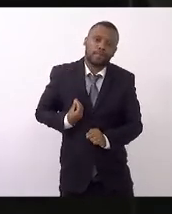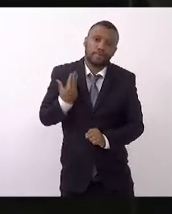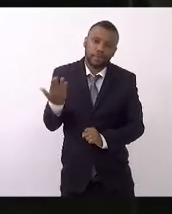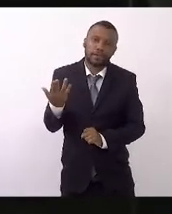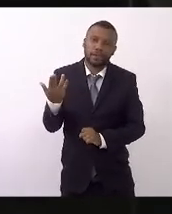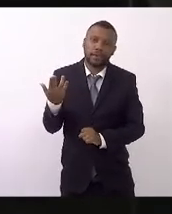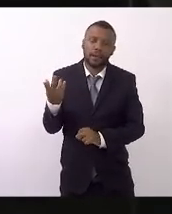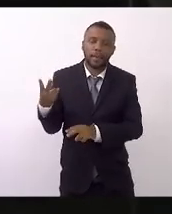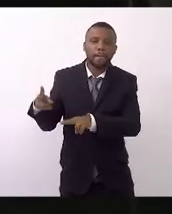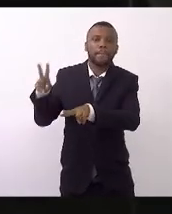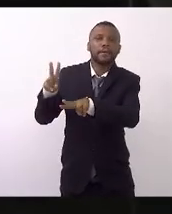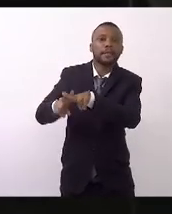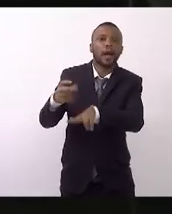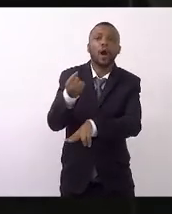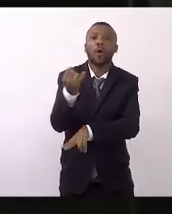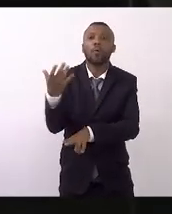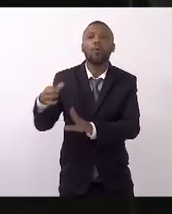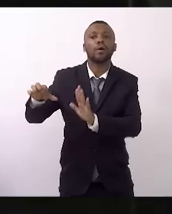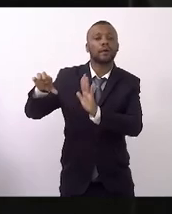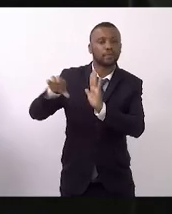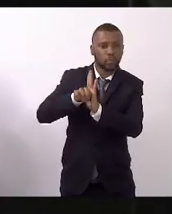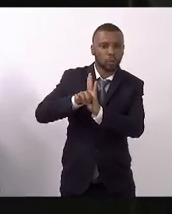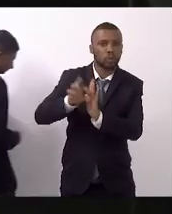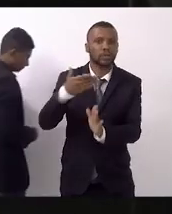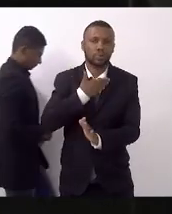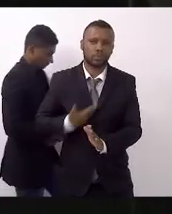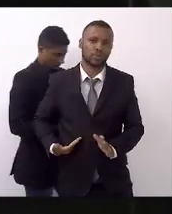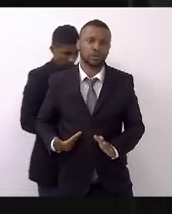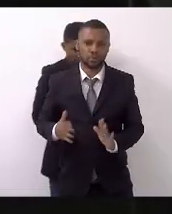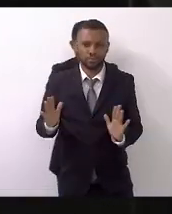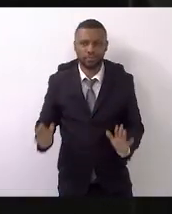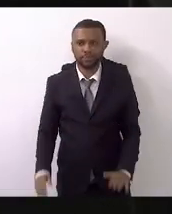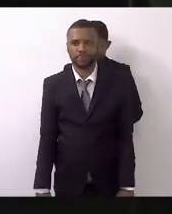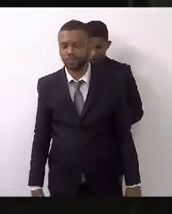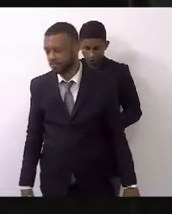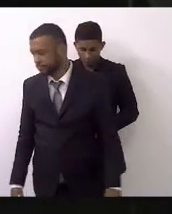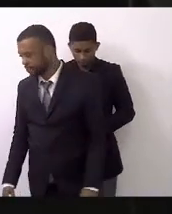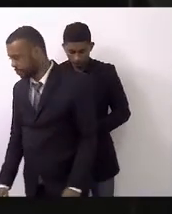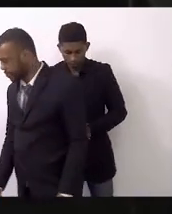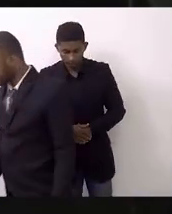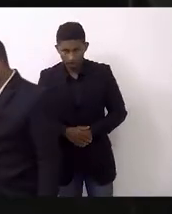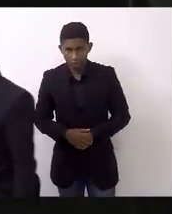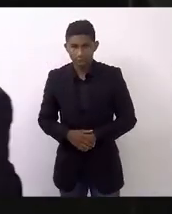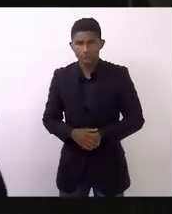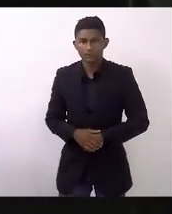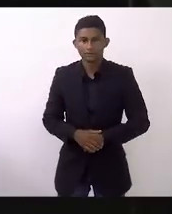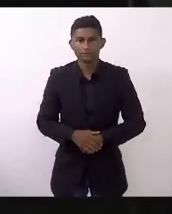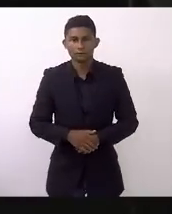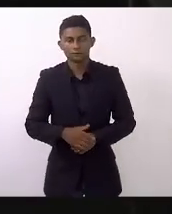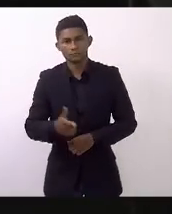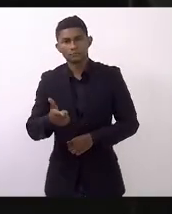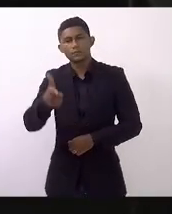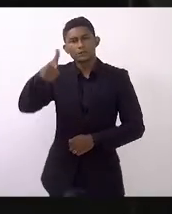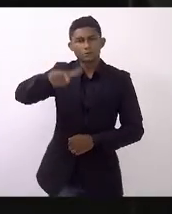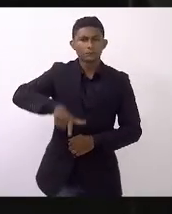prender algum criminoso do nosso Estado. Ainda vou mais além.